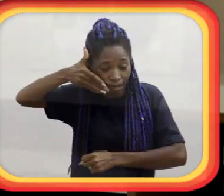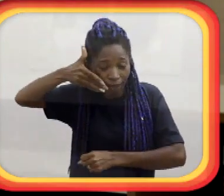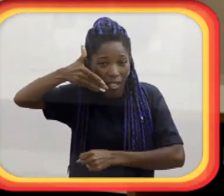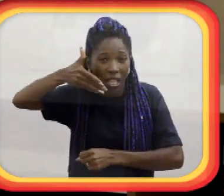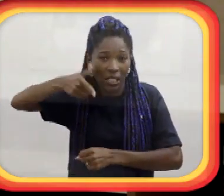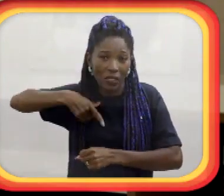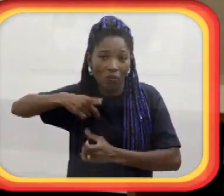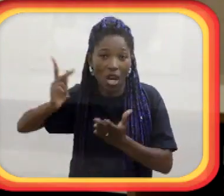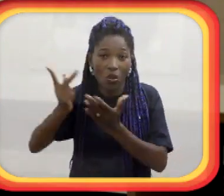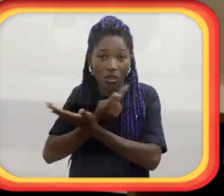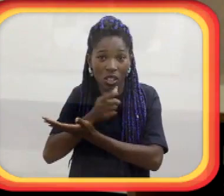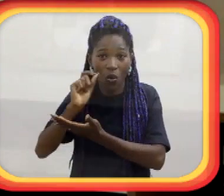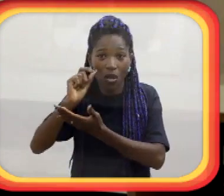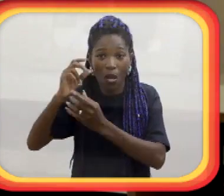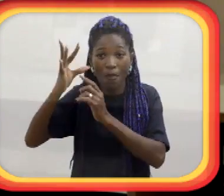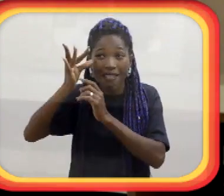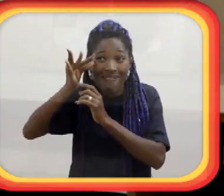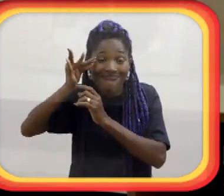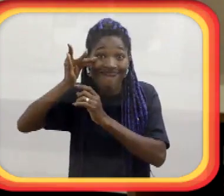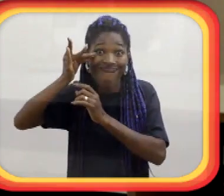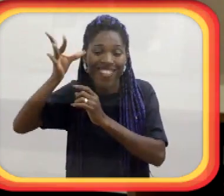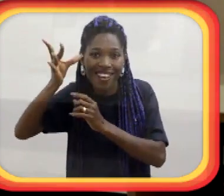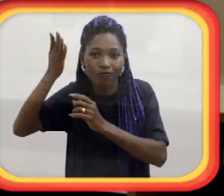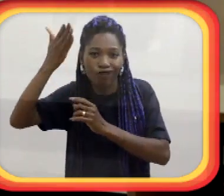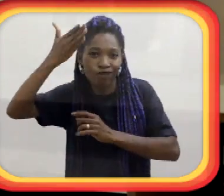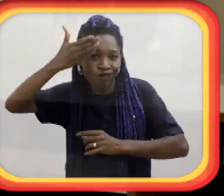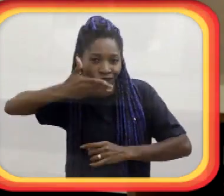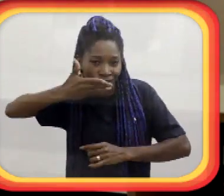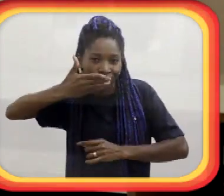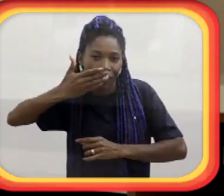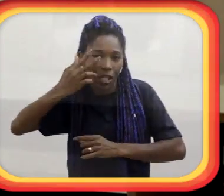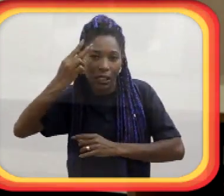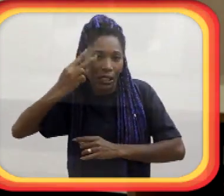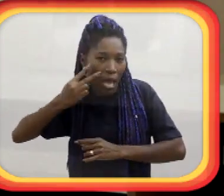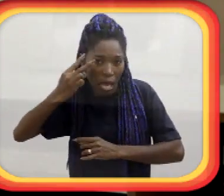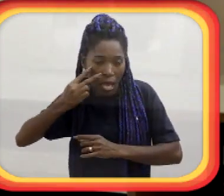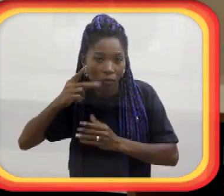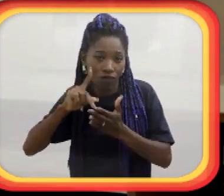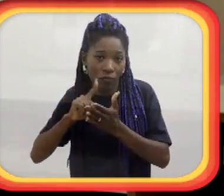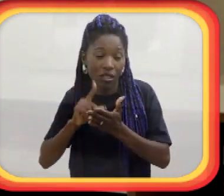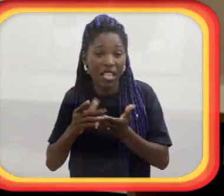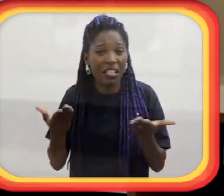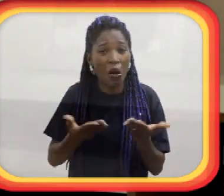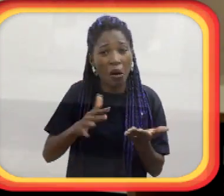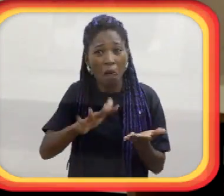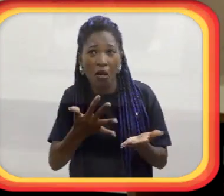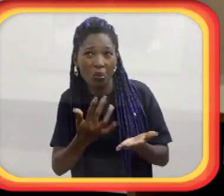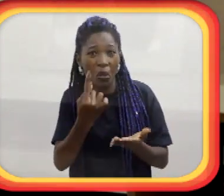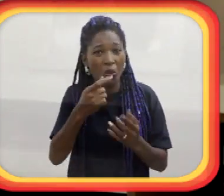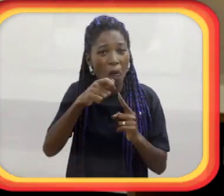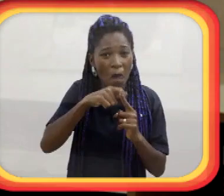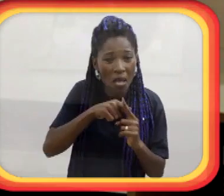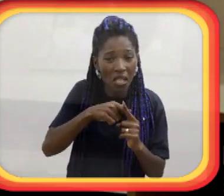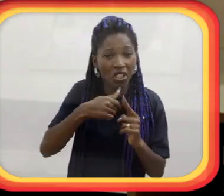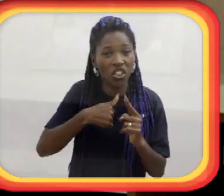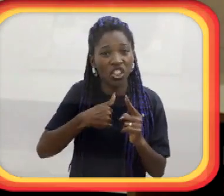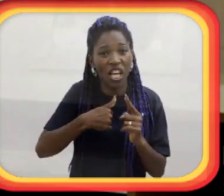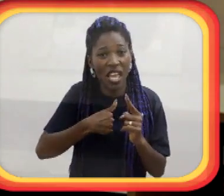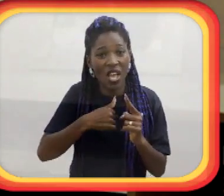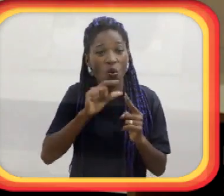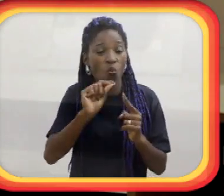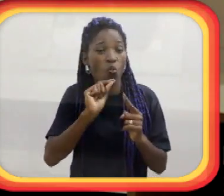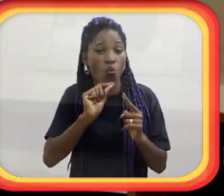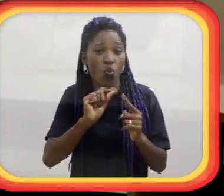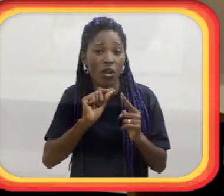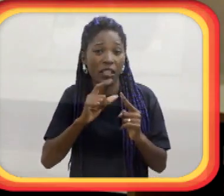direito em razão de um descolamento de retina. E agora, há um mês e pouco, eu comecei